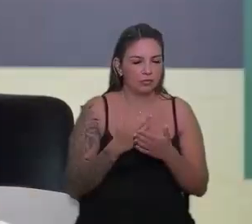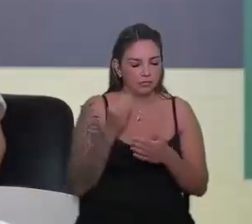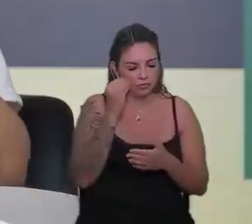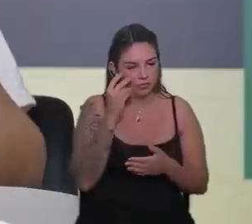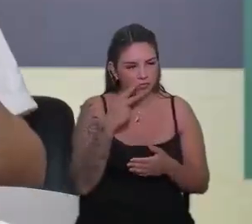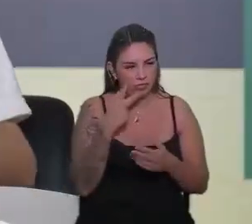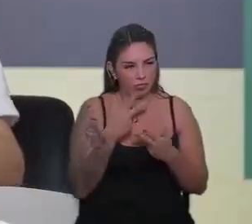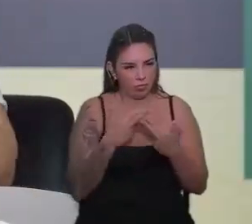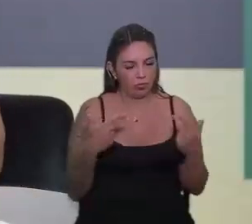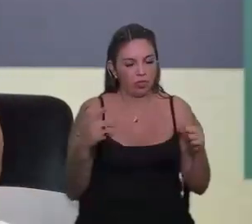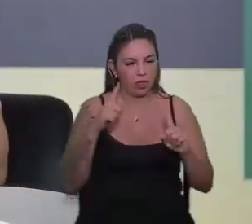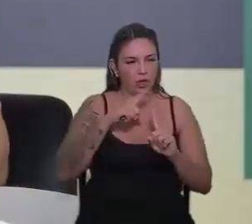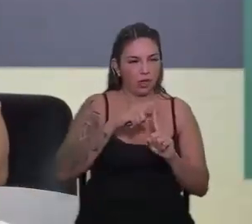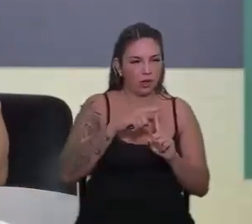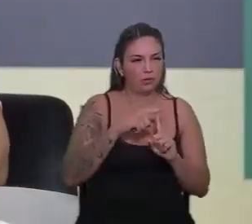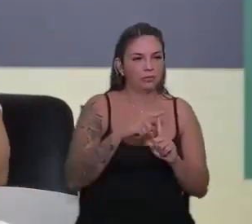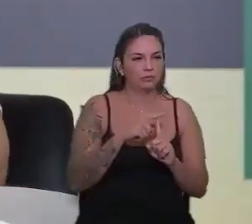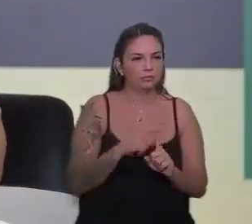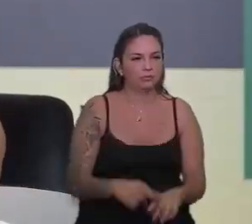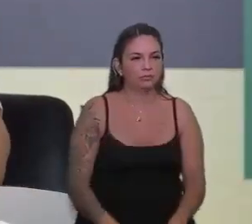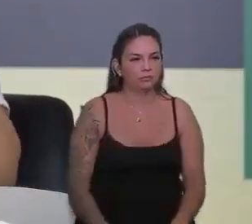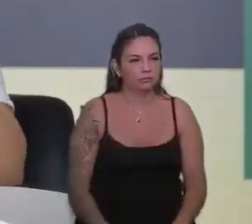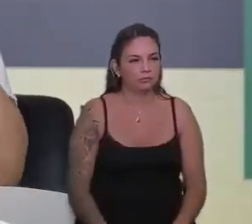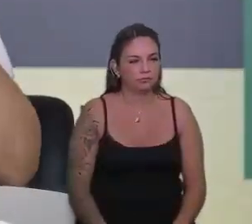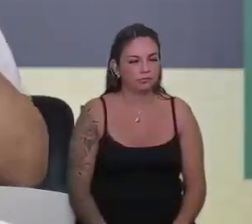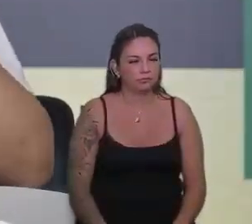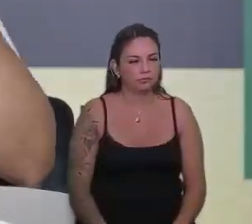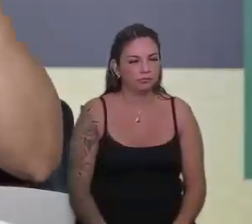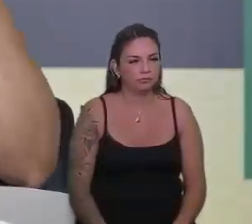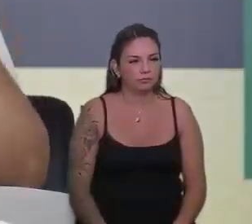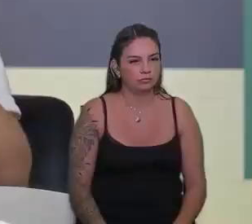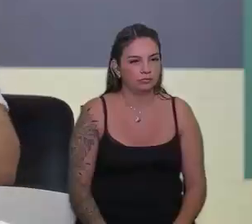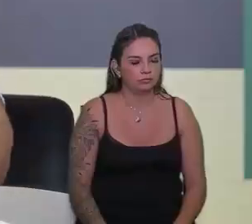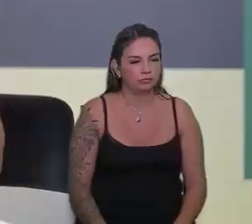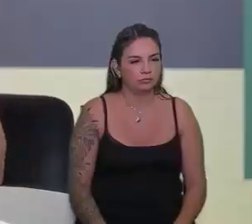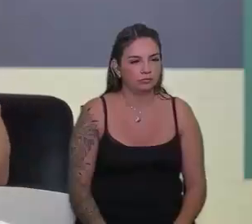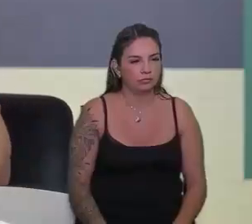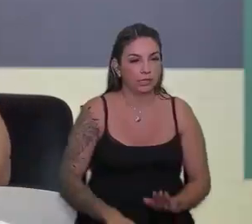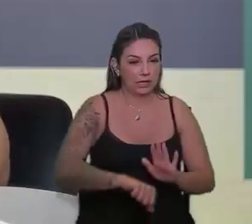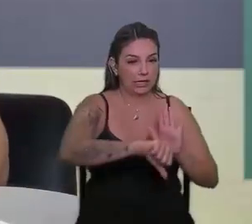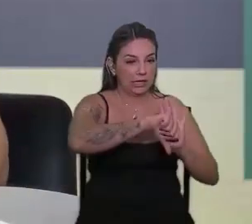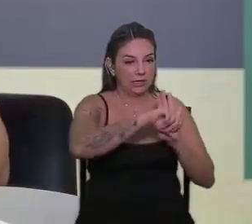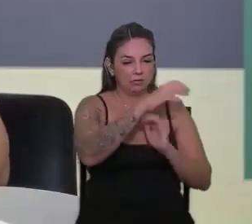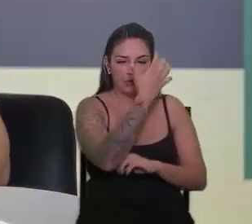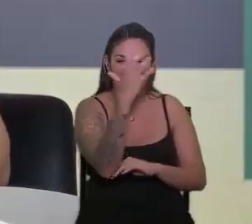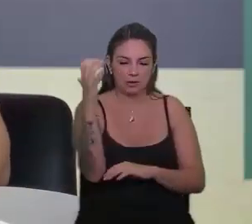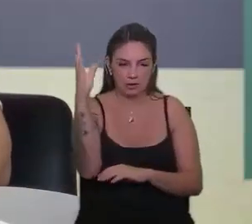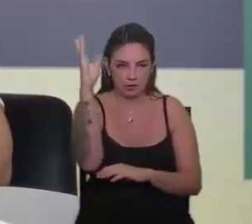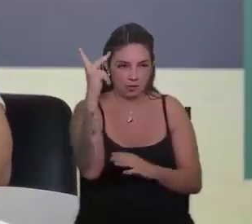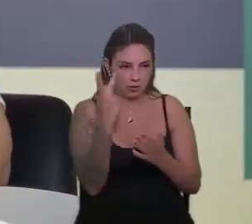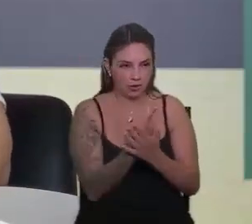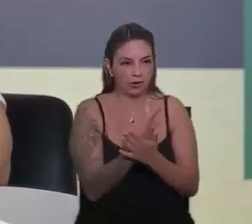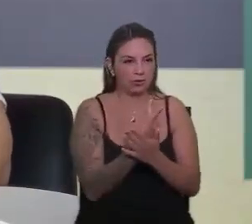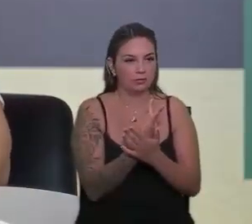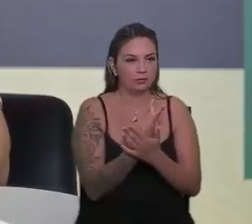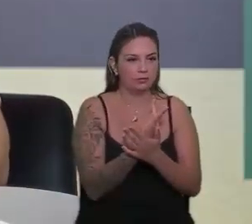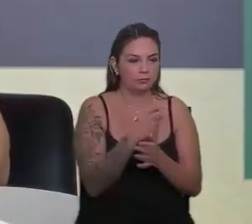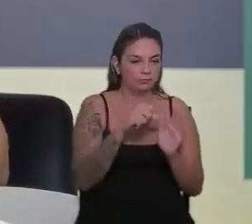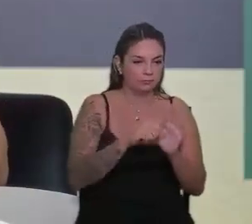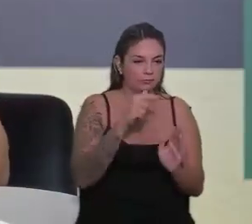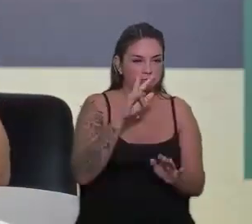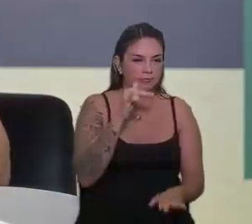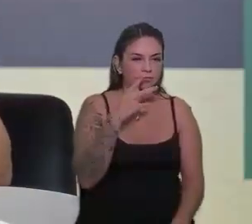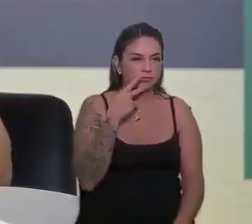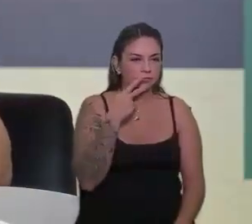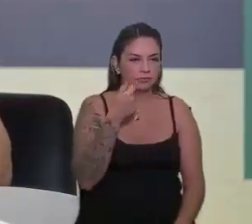tentando falar de vários tipos, né, de questões ambientais e de crimes ambientais que acontecem no Brasil e no mundo. E esse primeiro